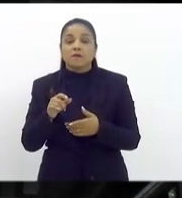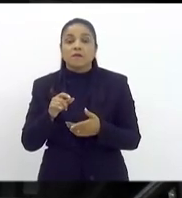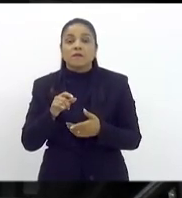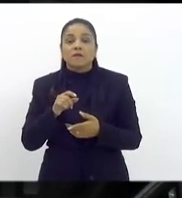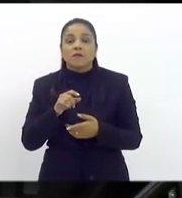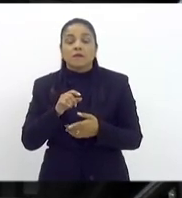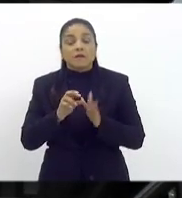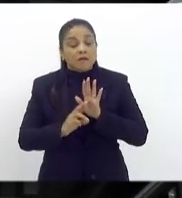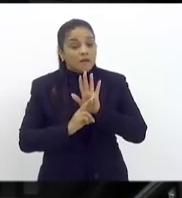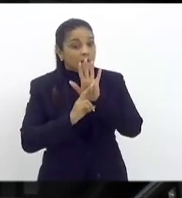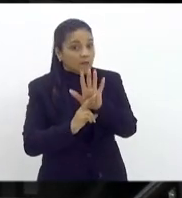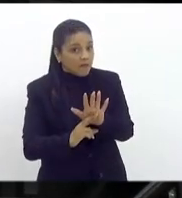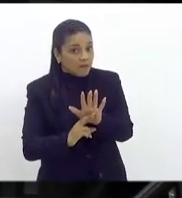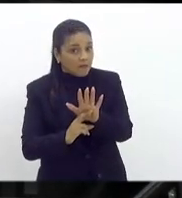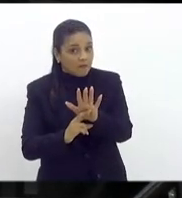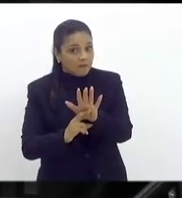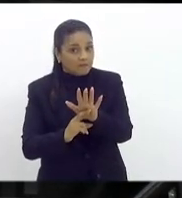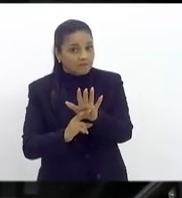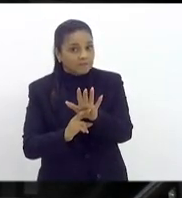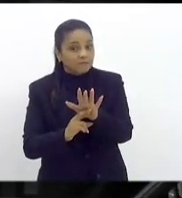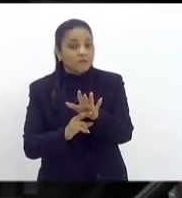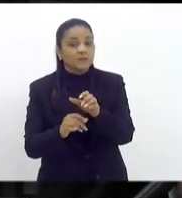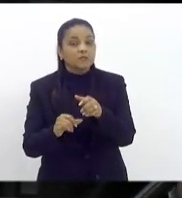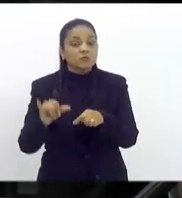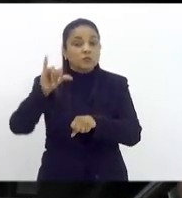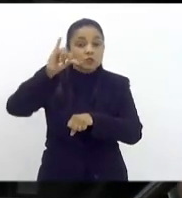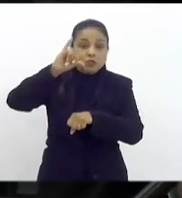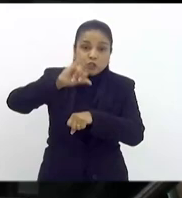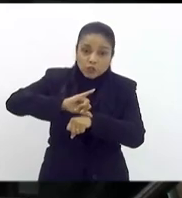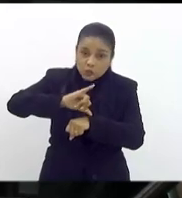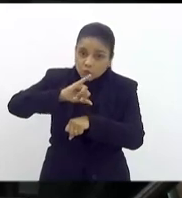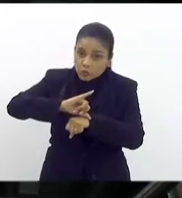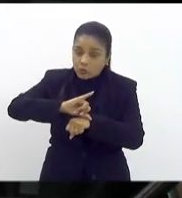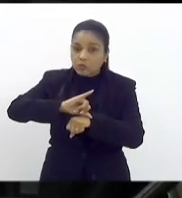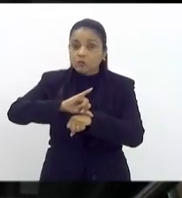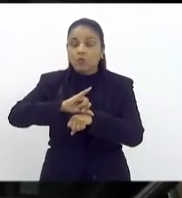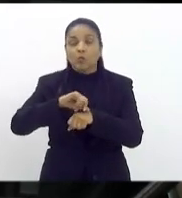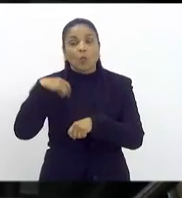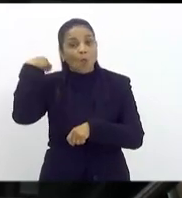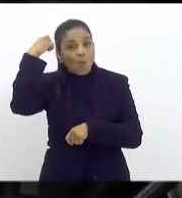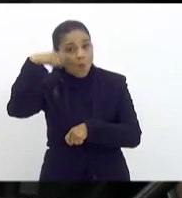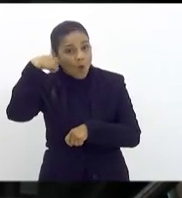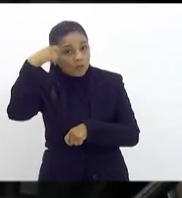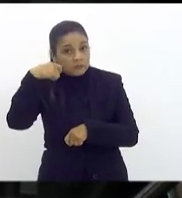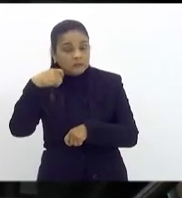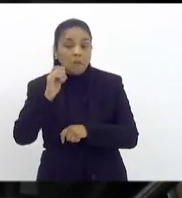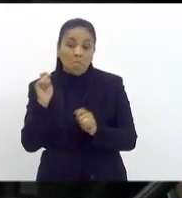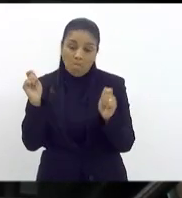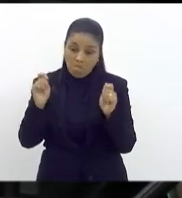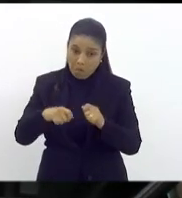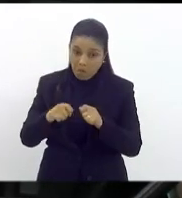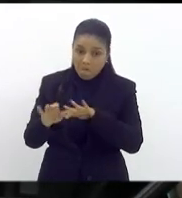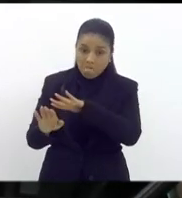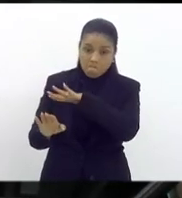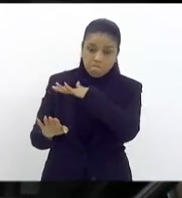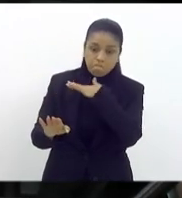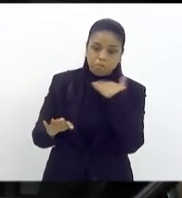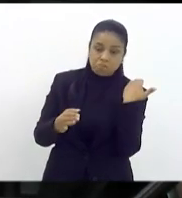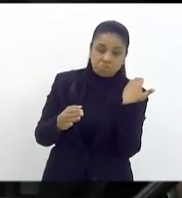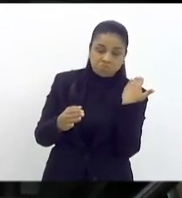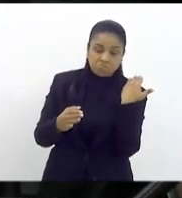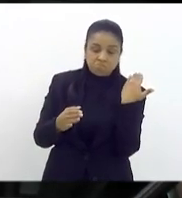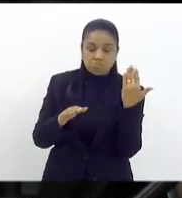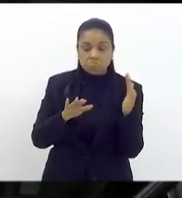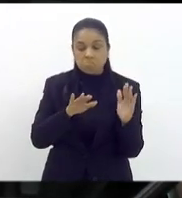ele representa os titulares, porque eventualmente um artista pode ter falecido e ele pode ter sido